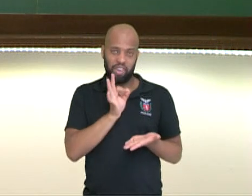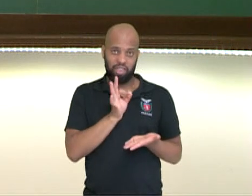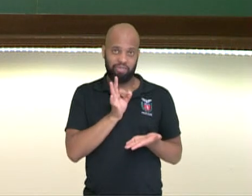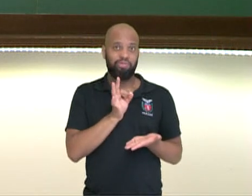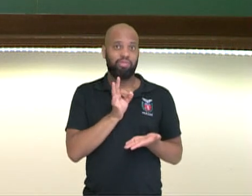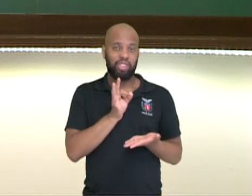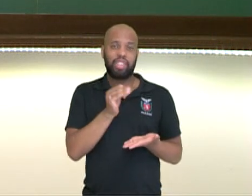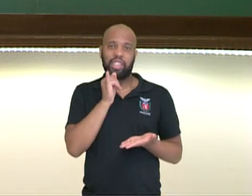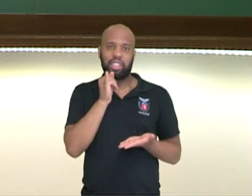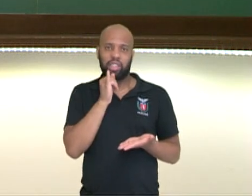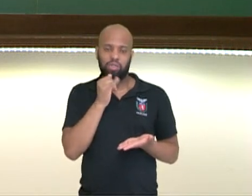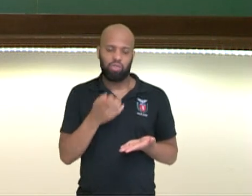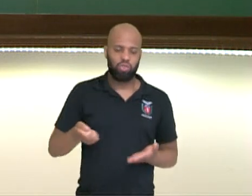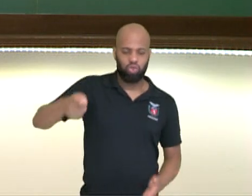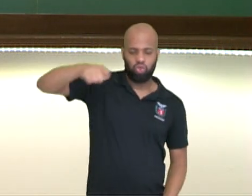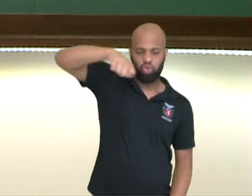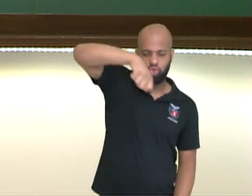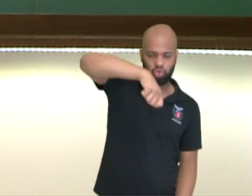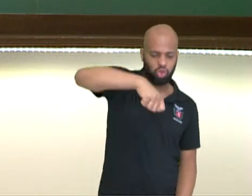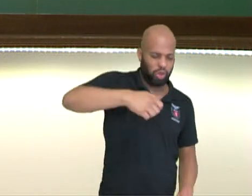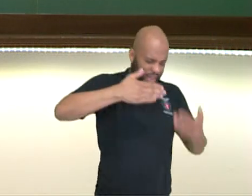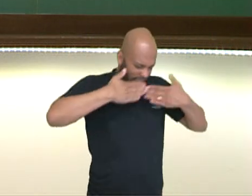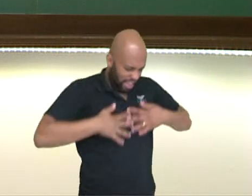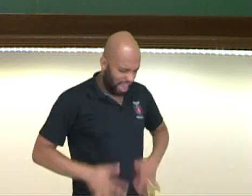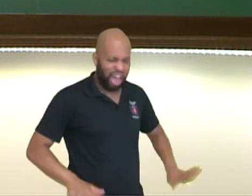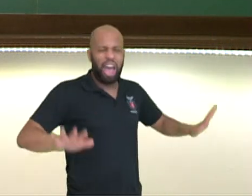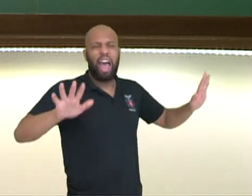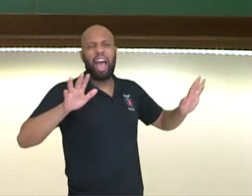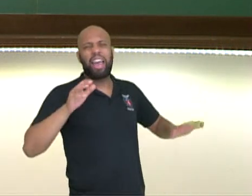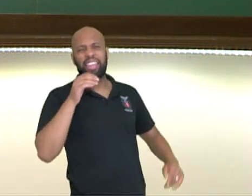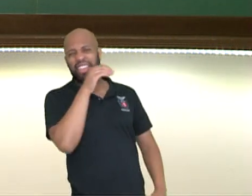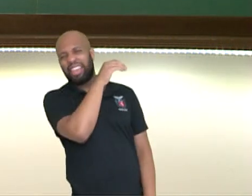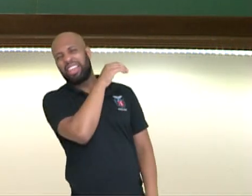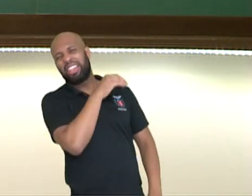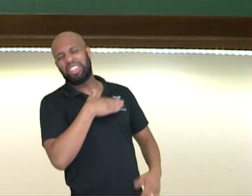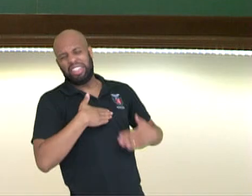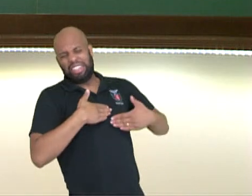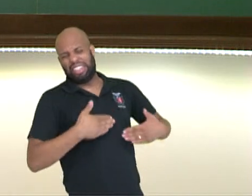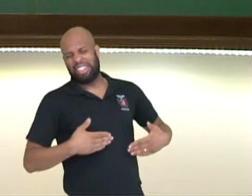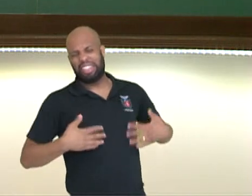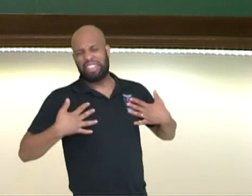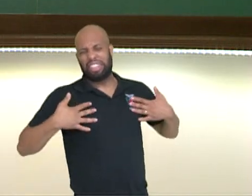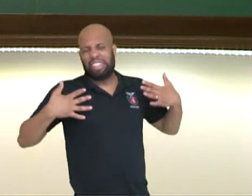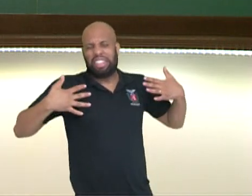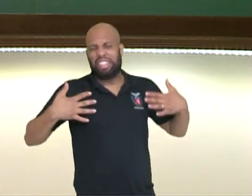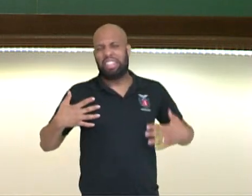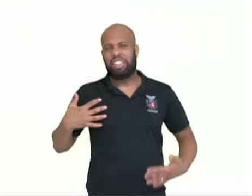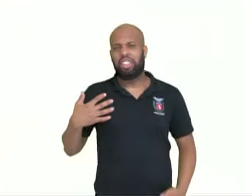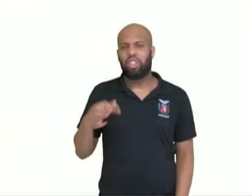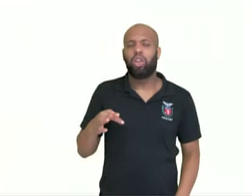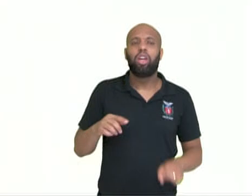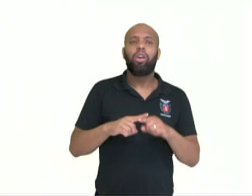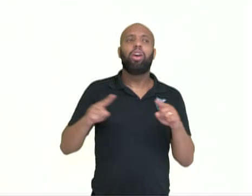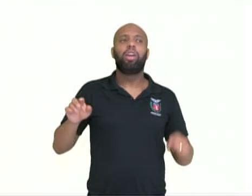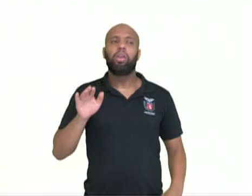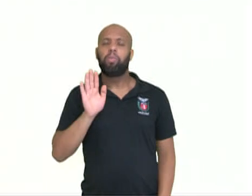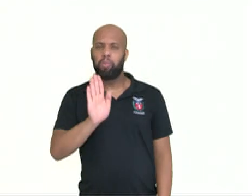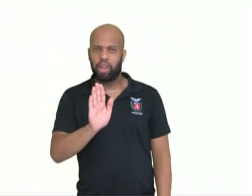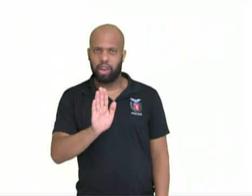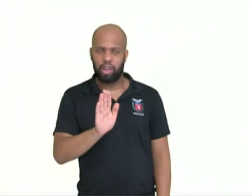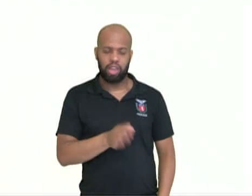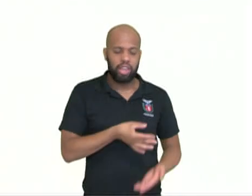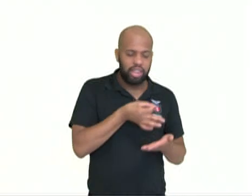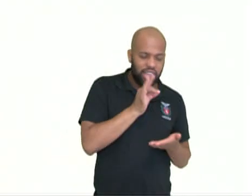Foi lá fazer o café, acabou derrubando o café no corpo, sente que queima, né? Ué, mas o copinho de café está a 70 graus